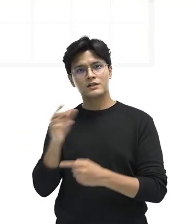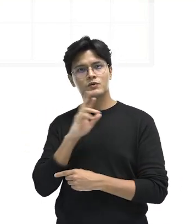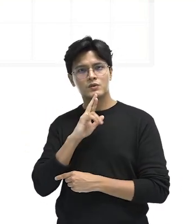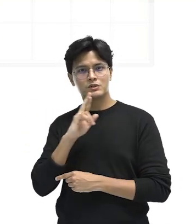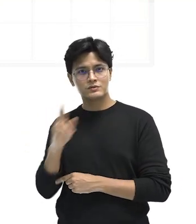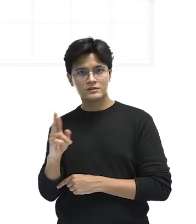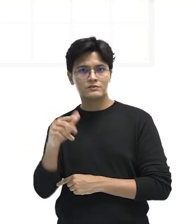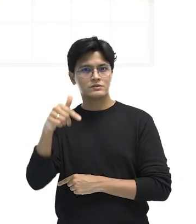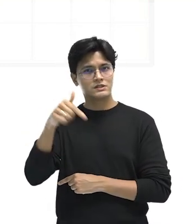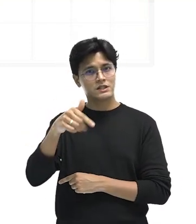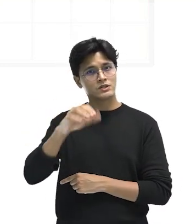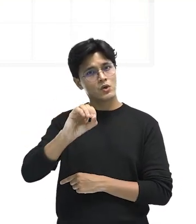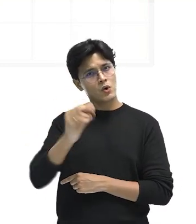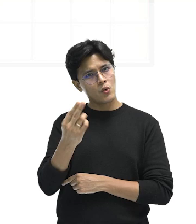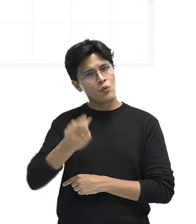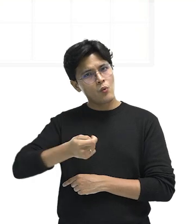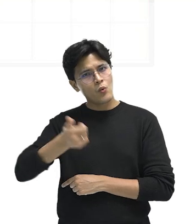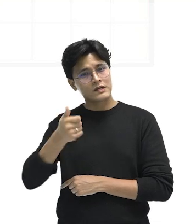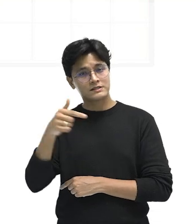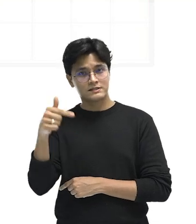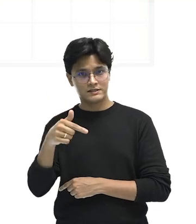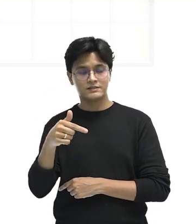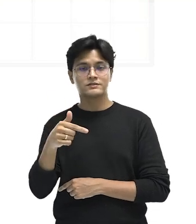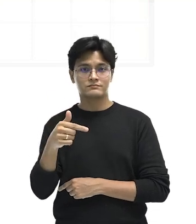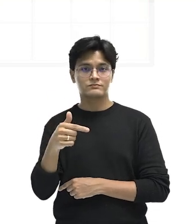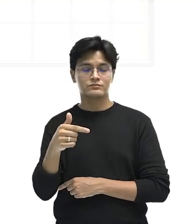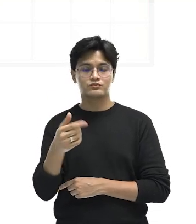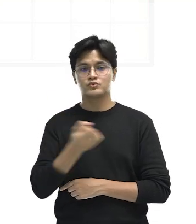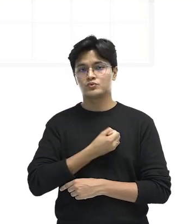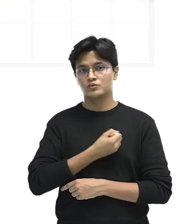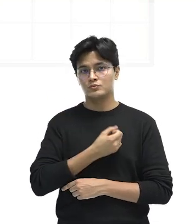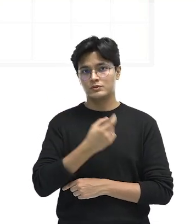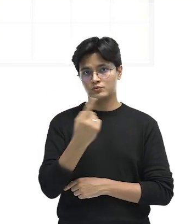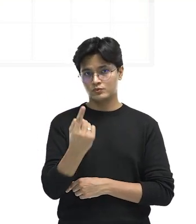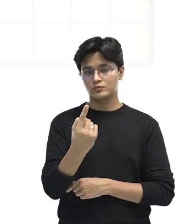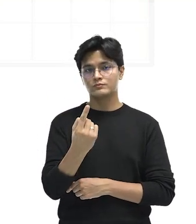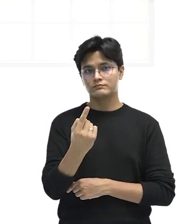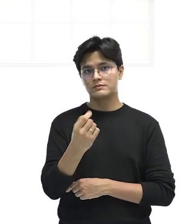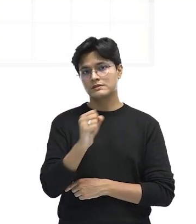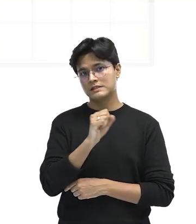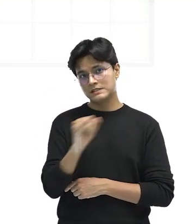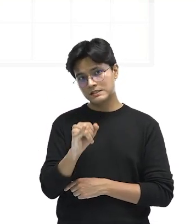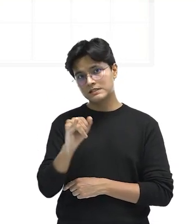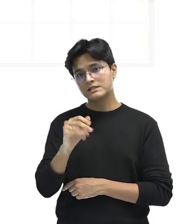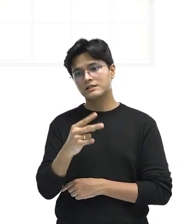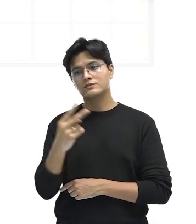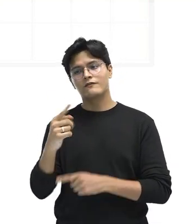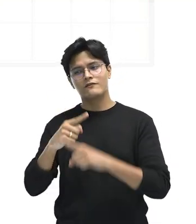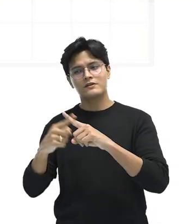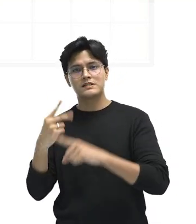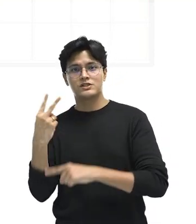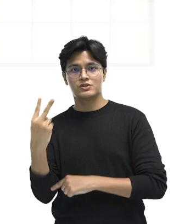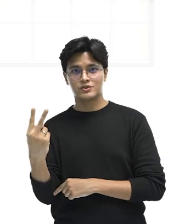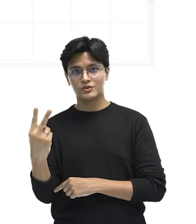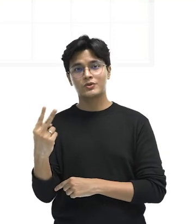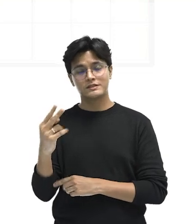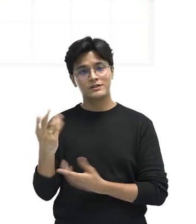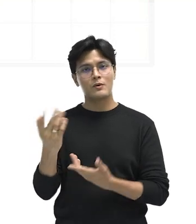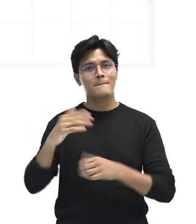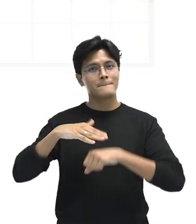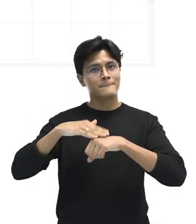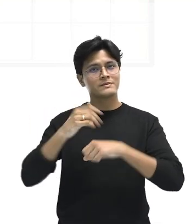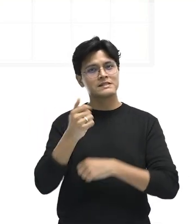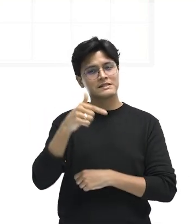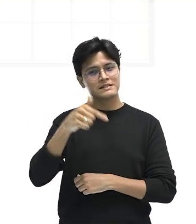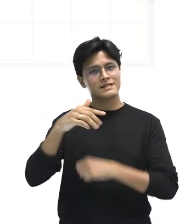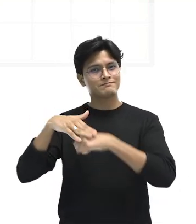de 7? Só pode ser o número 1, não é? Porque se eu multiplicar por 2 vai passar de 7. Então vai ser 1,